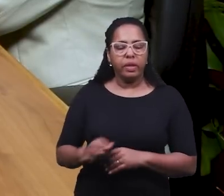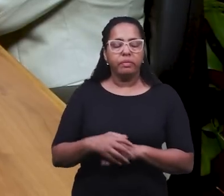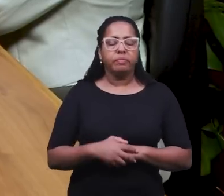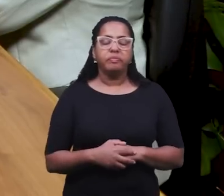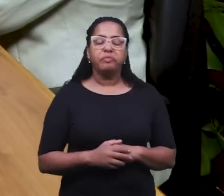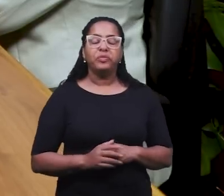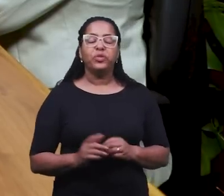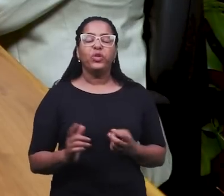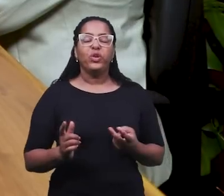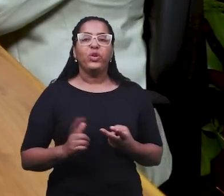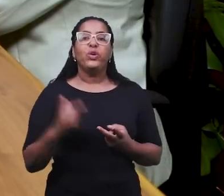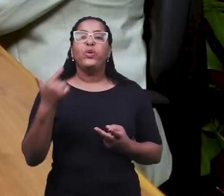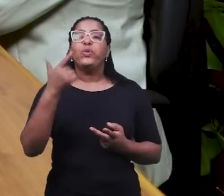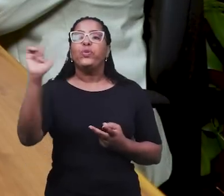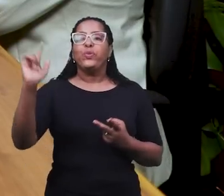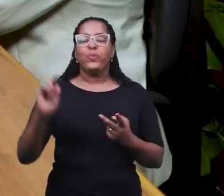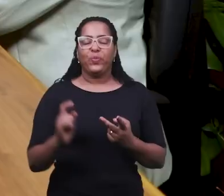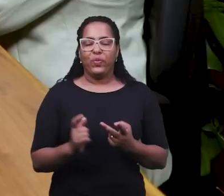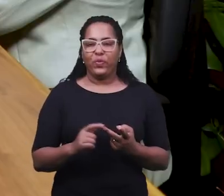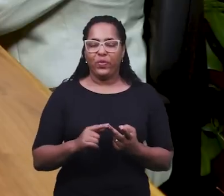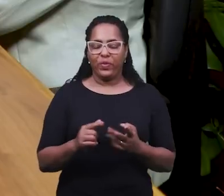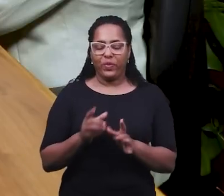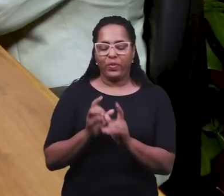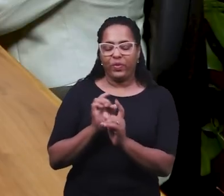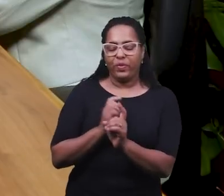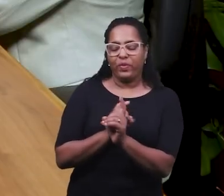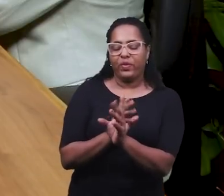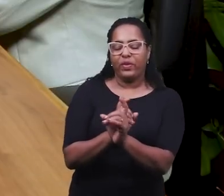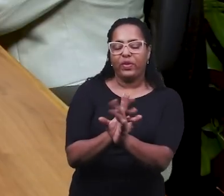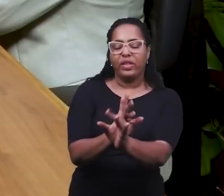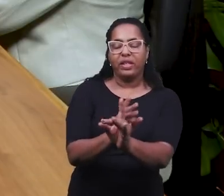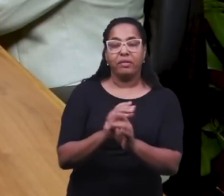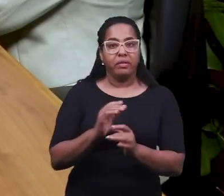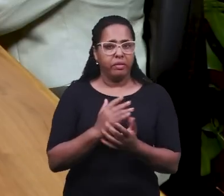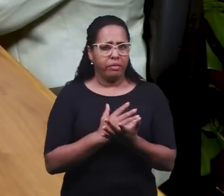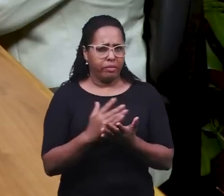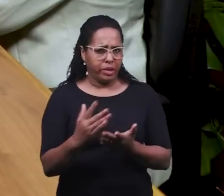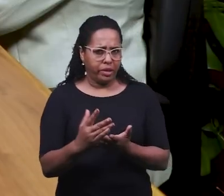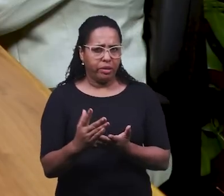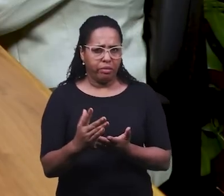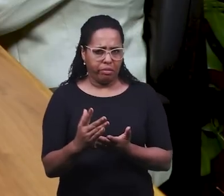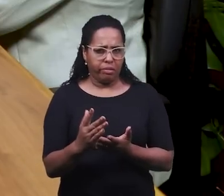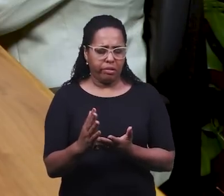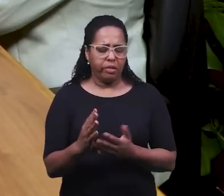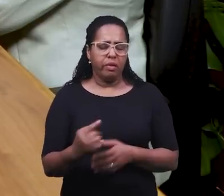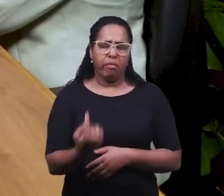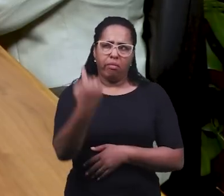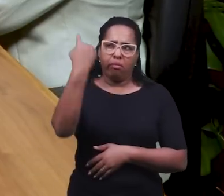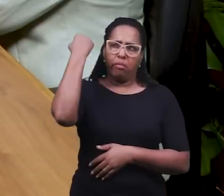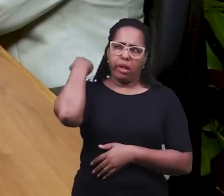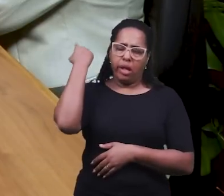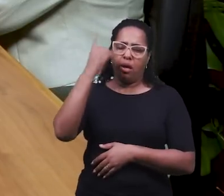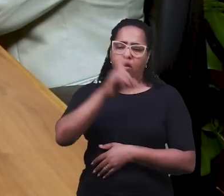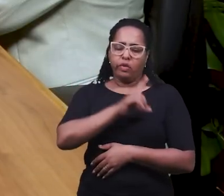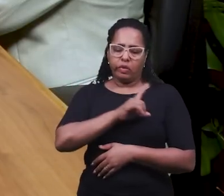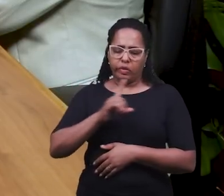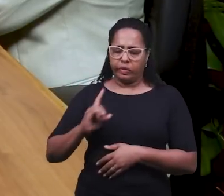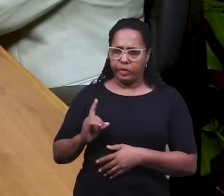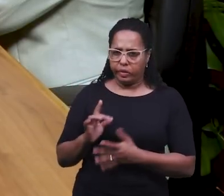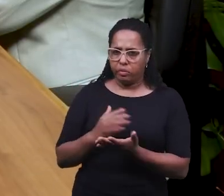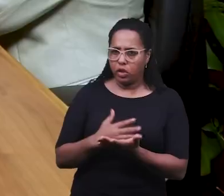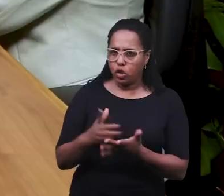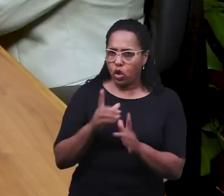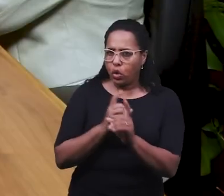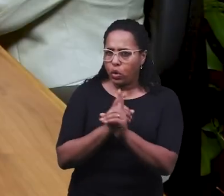Então, veja bem, no início da igreja, quando o diácono começou, Josias, não tinha doutrina. Não